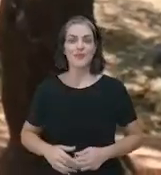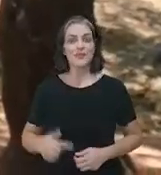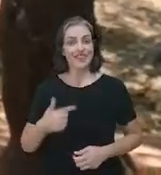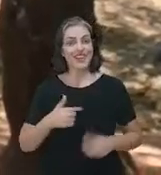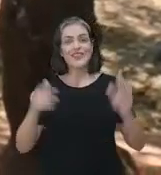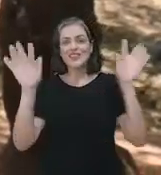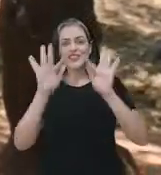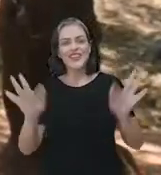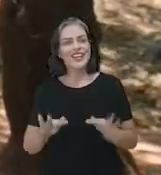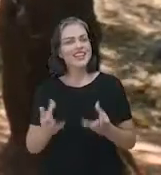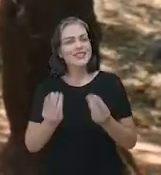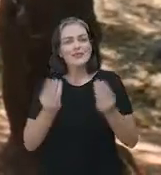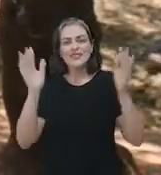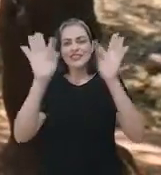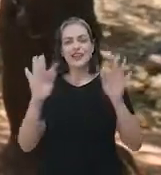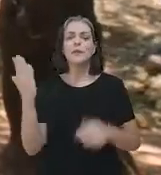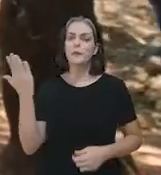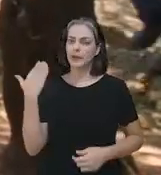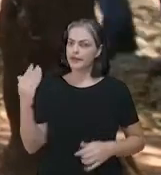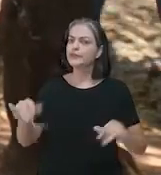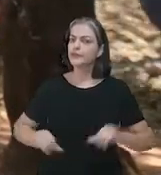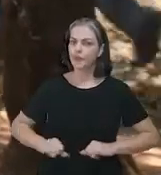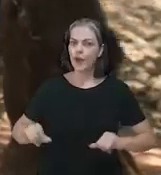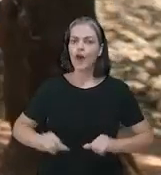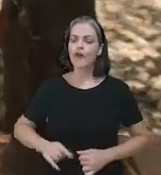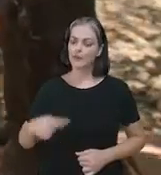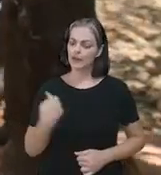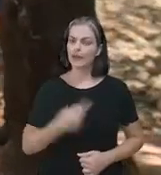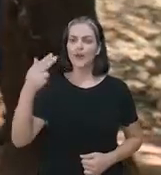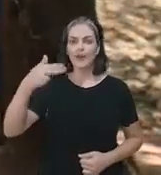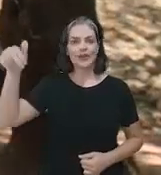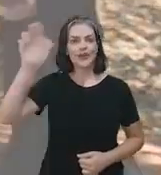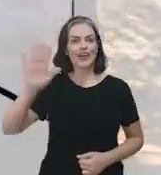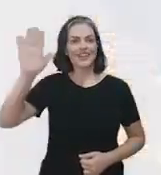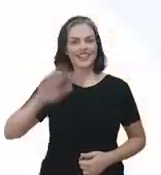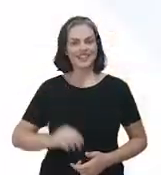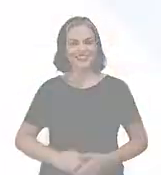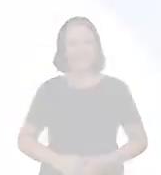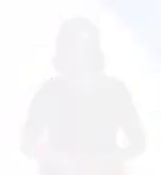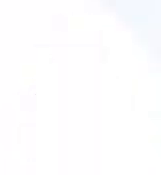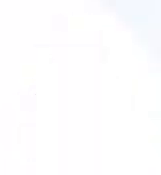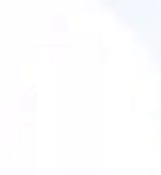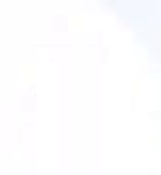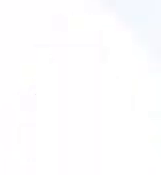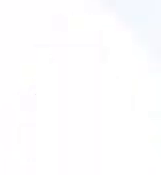feliz, com certeza, muito mesmo, porque antes era sofrimento, né, para nós aqui do Nordeste.